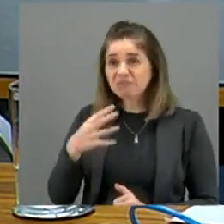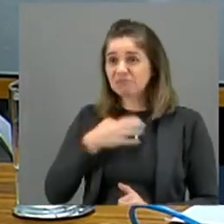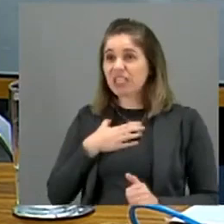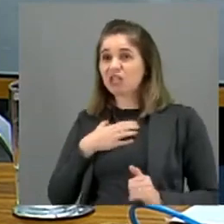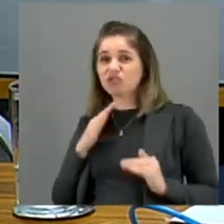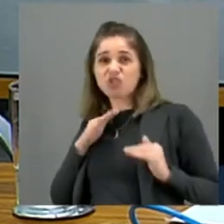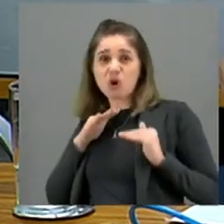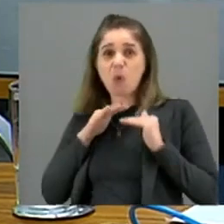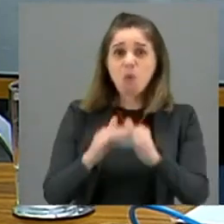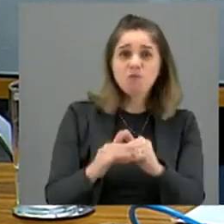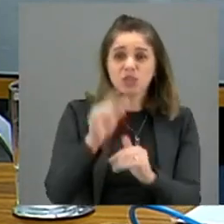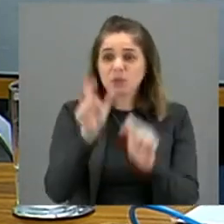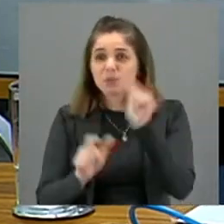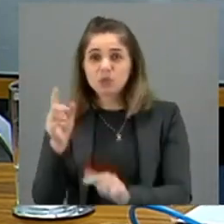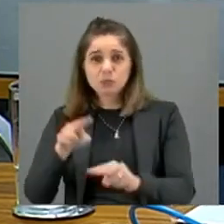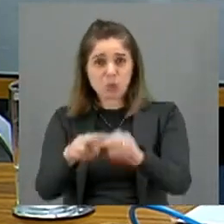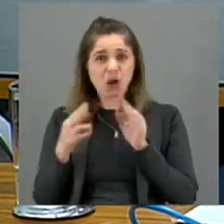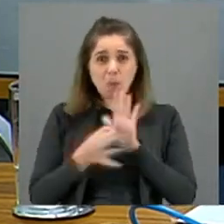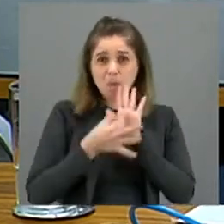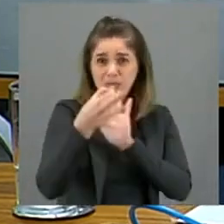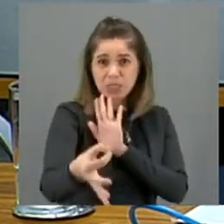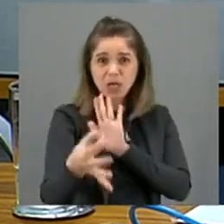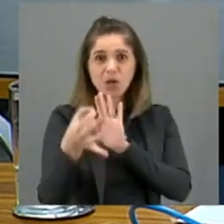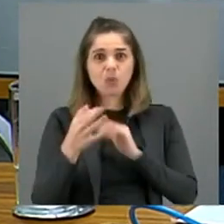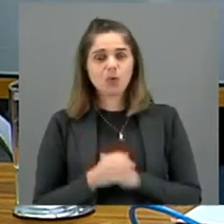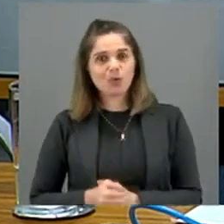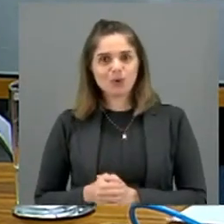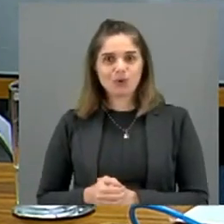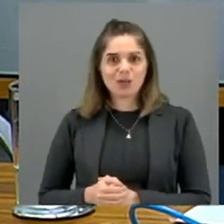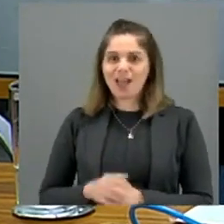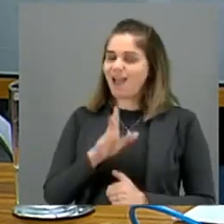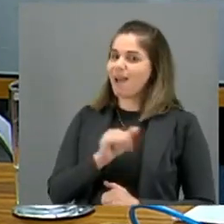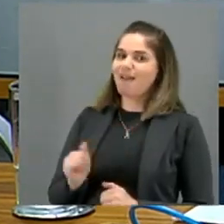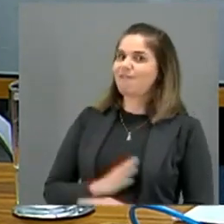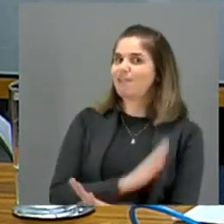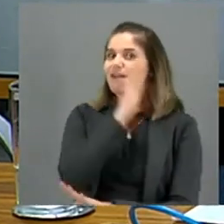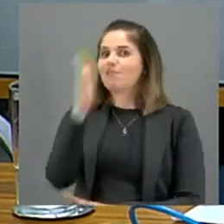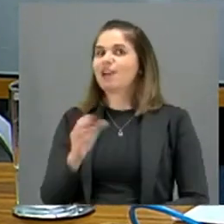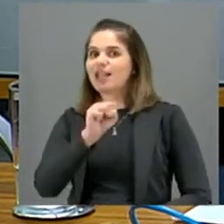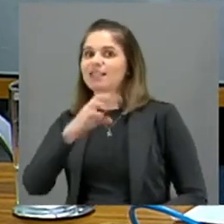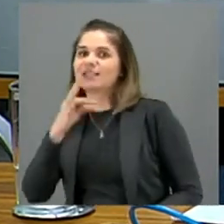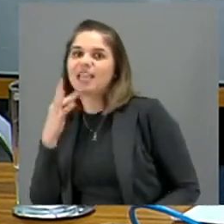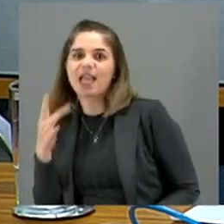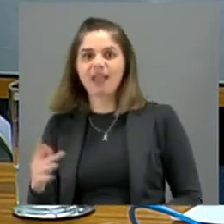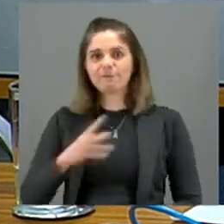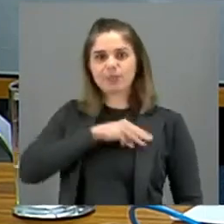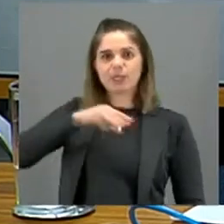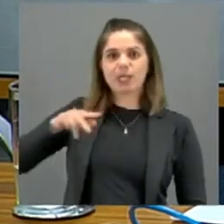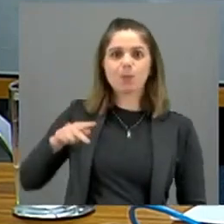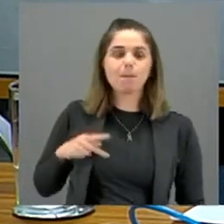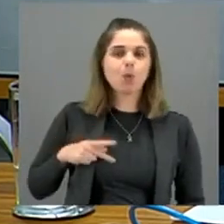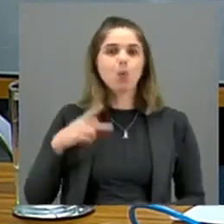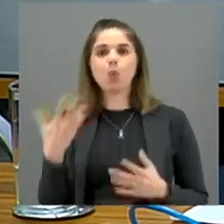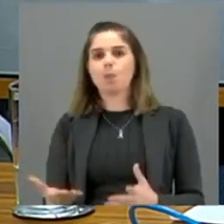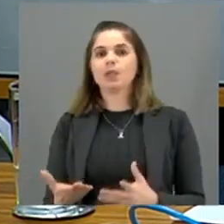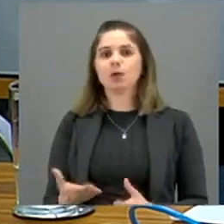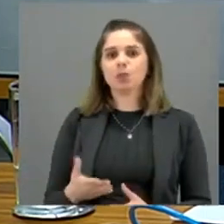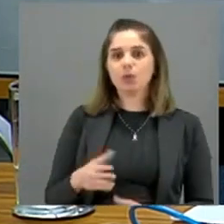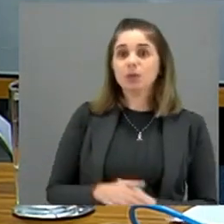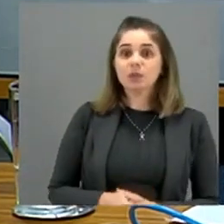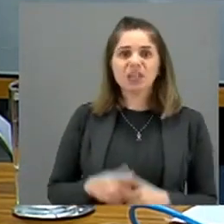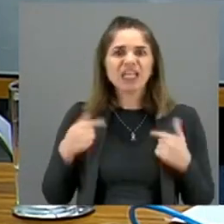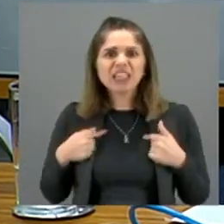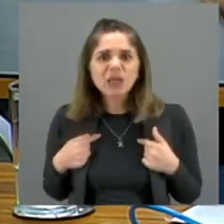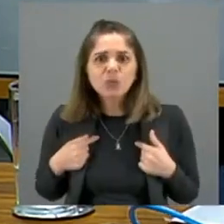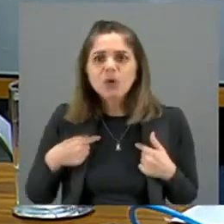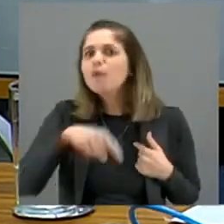suas opções, recorre logo ao Supremo, ao Ministério Público Federal. Ministro Gilmar, eu vou recorrer a